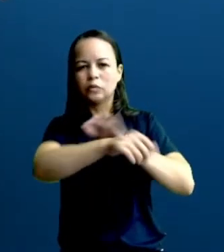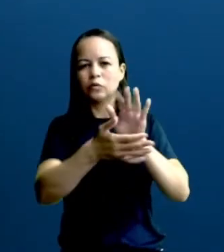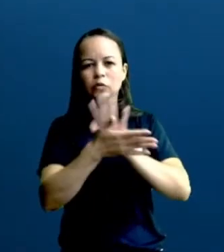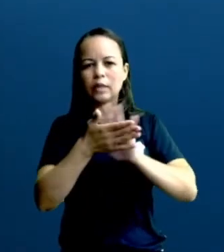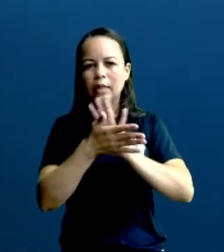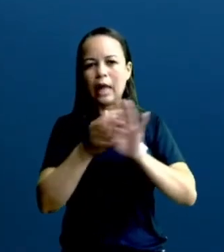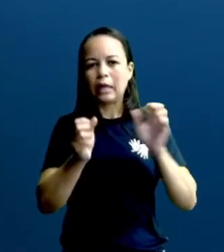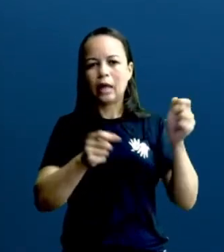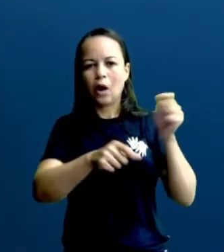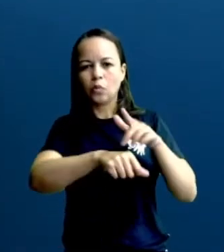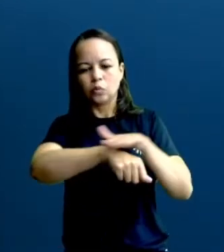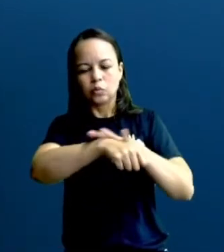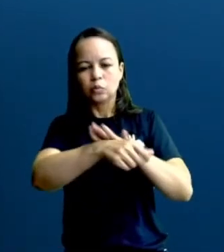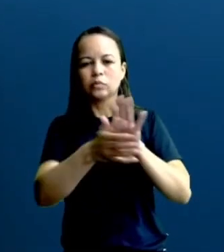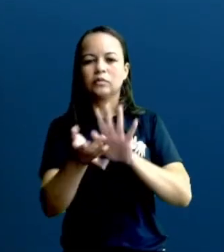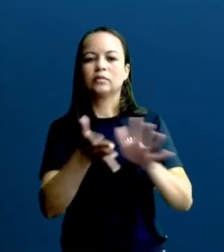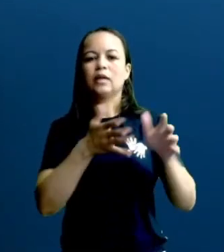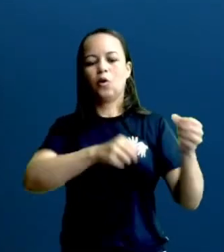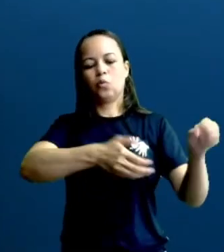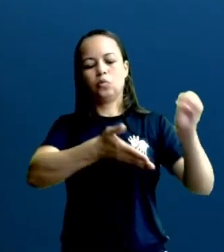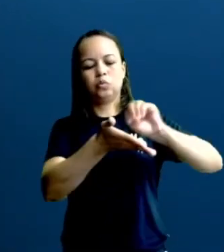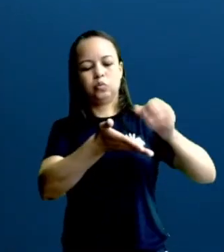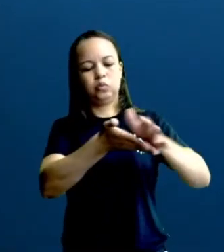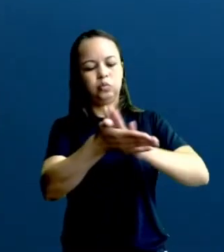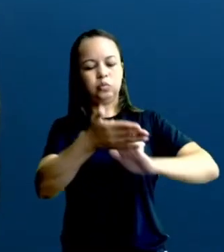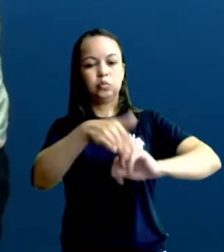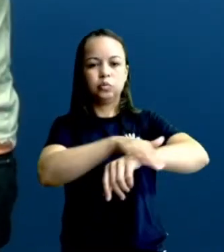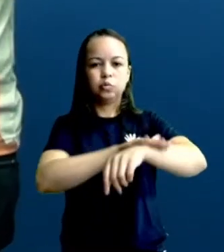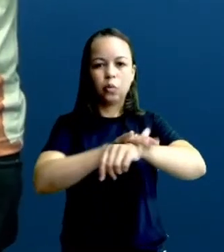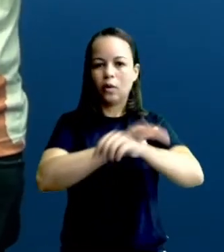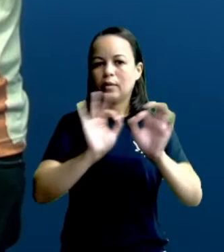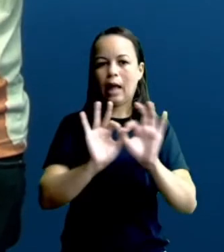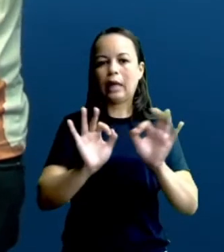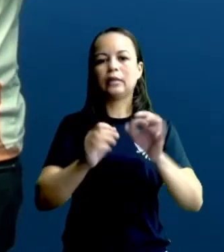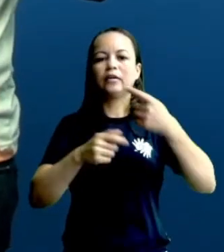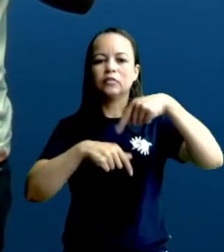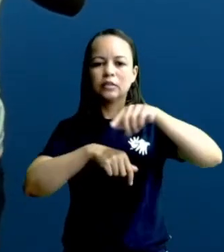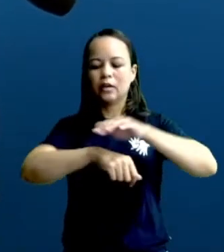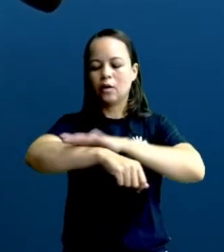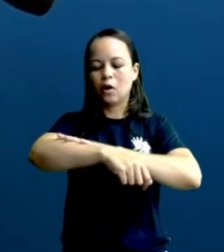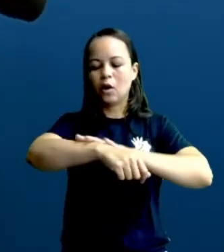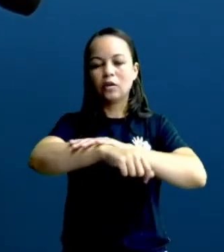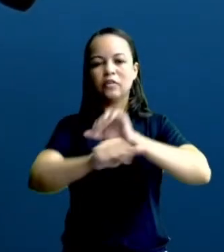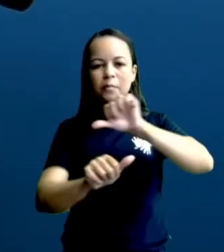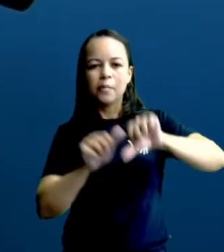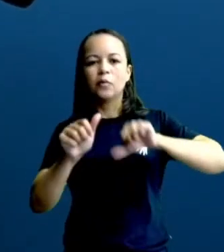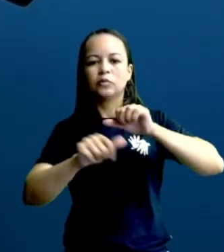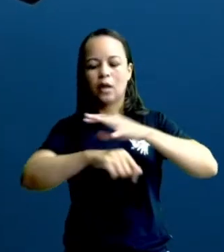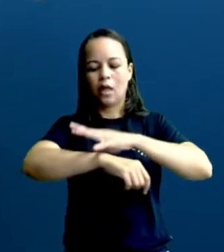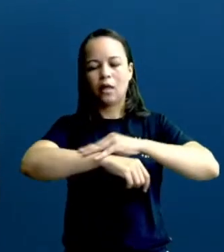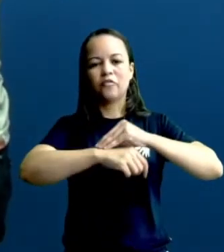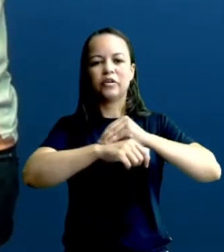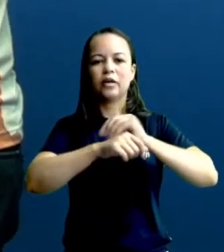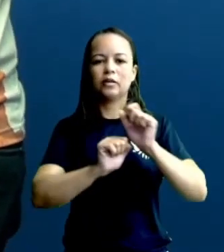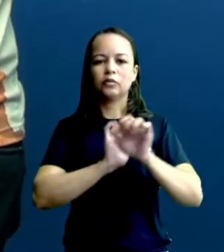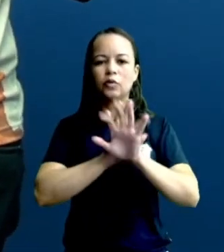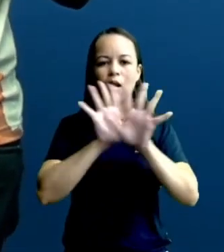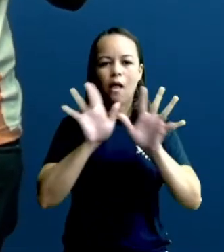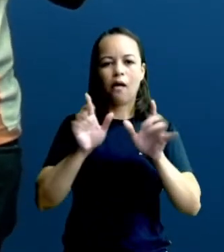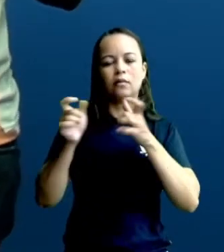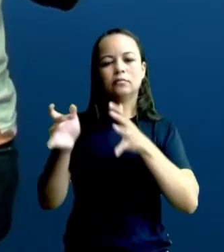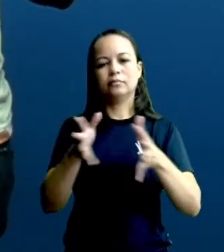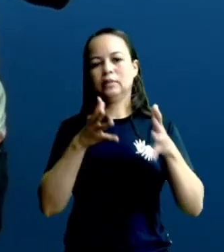Isso foi o meio ambiente afetando, alterando o seu fenótipo, alterando a sua